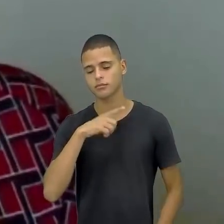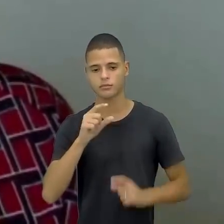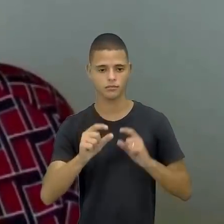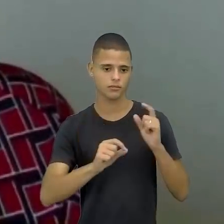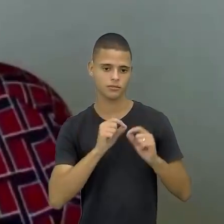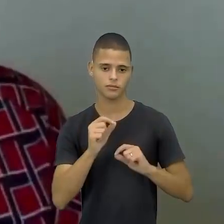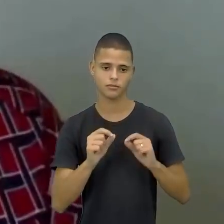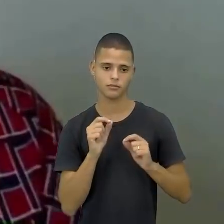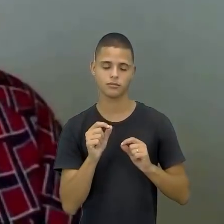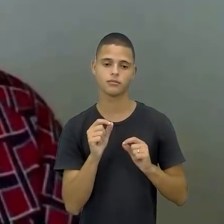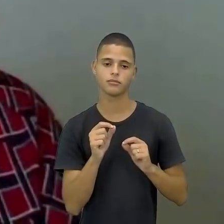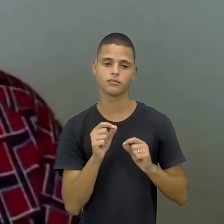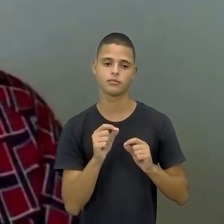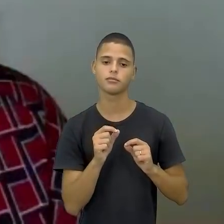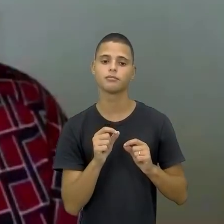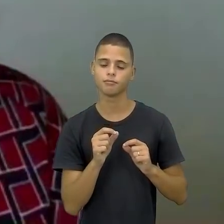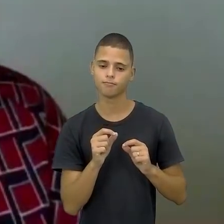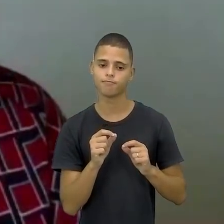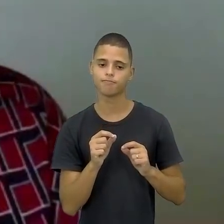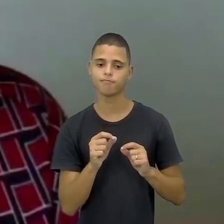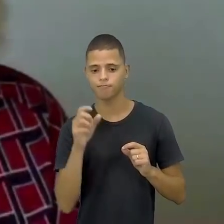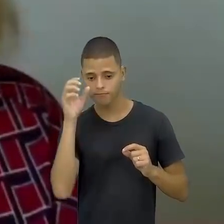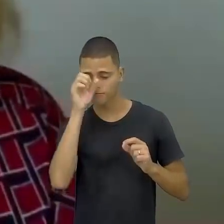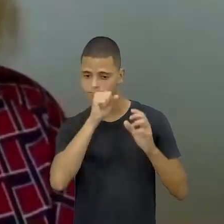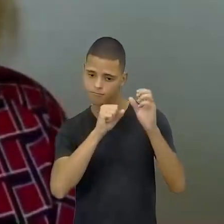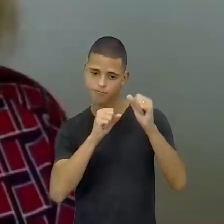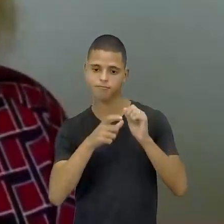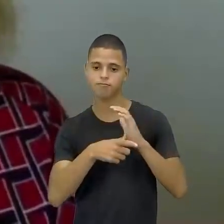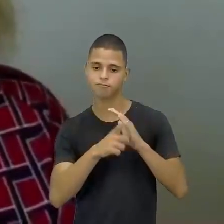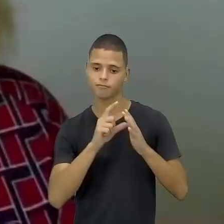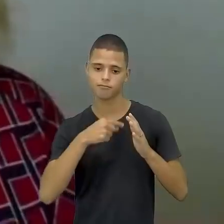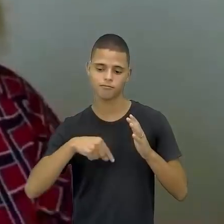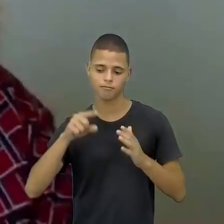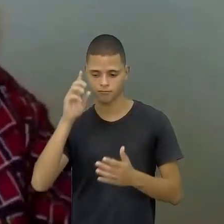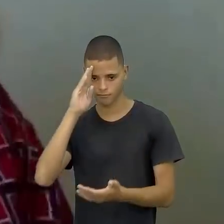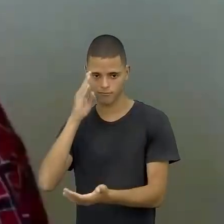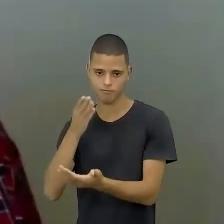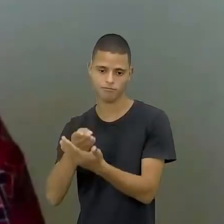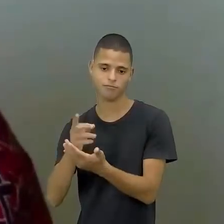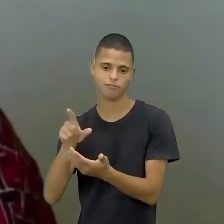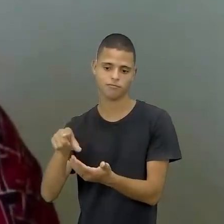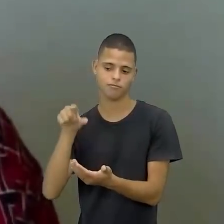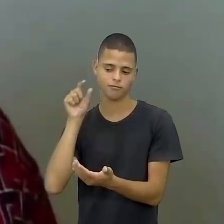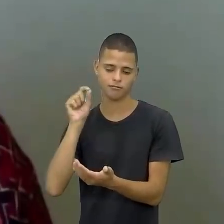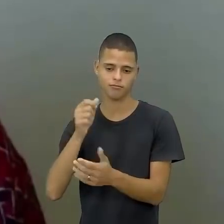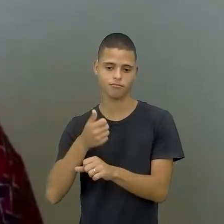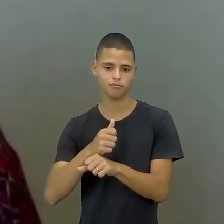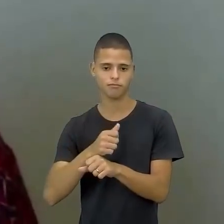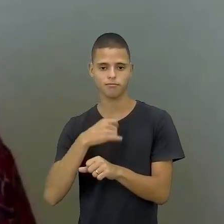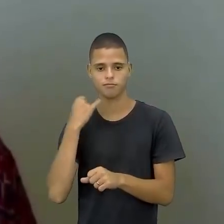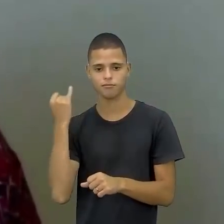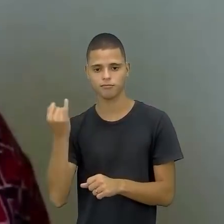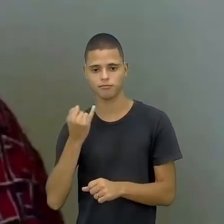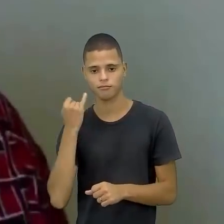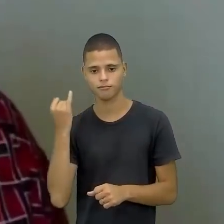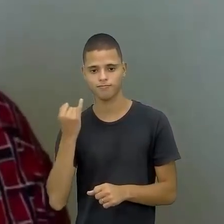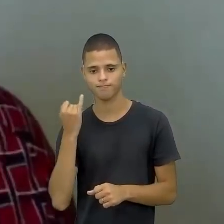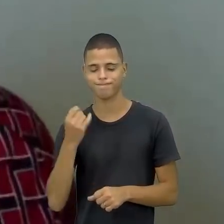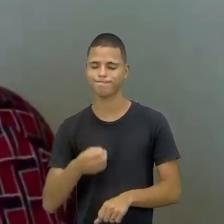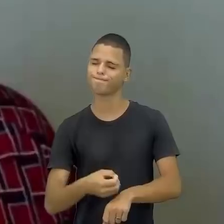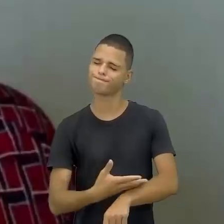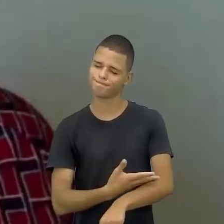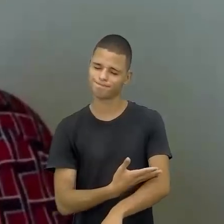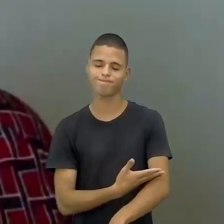um potencial, né, de criação, nós escolhemos essa profissão, e, portanto, eu acho muito importante, eu me